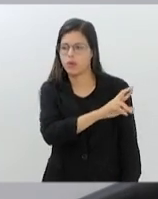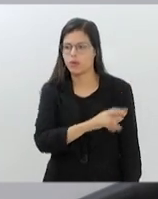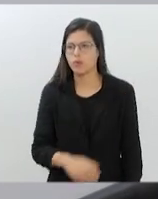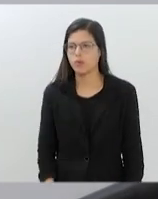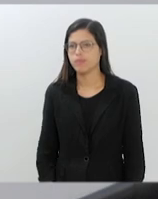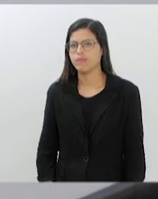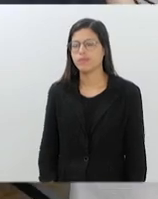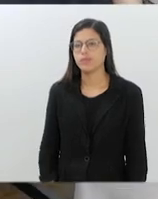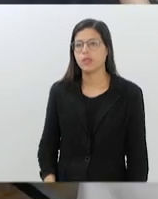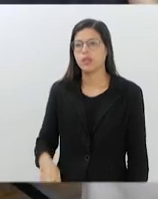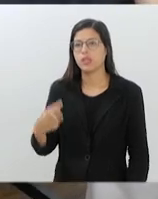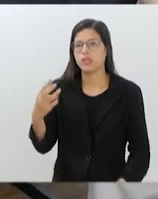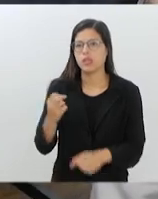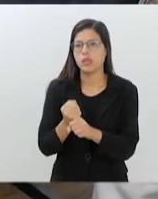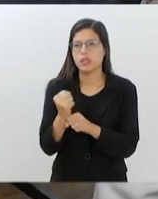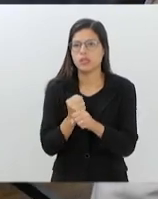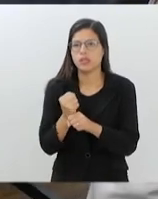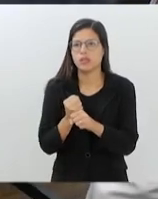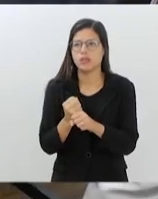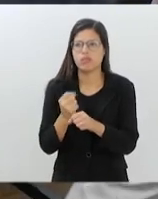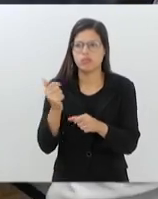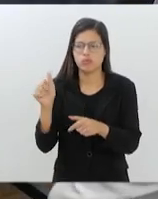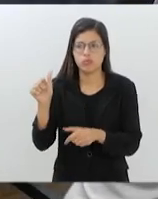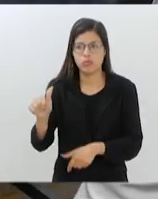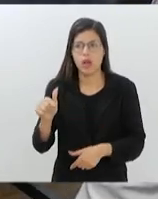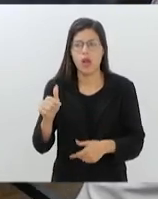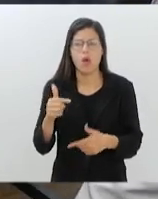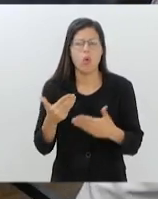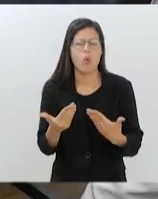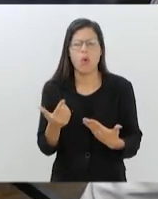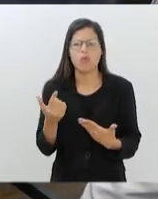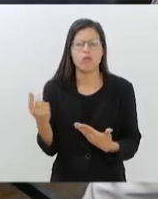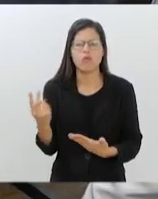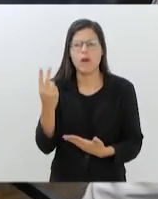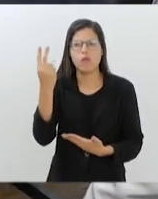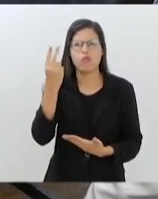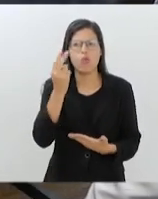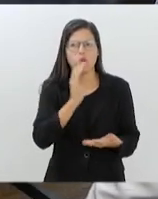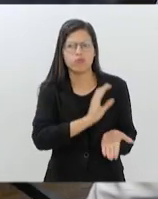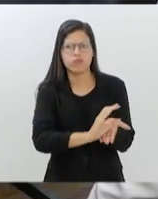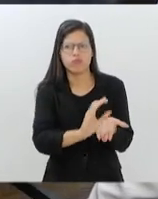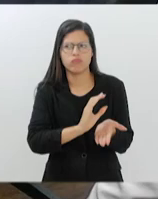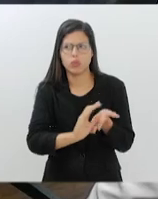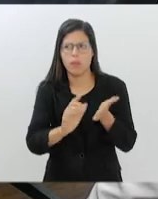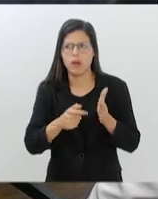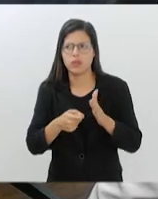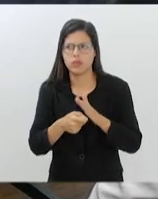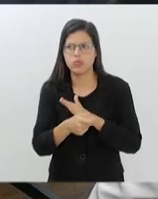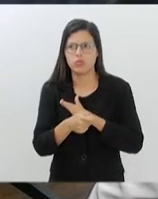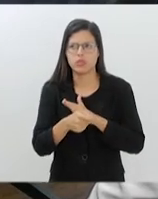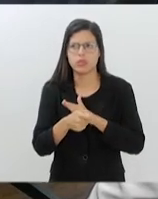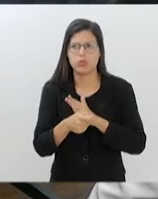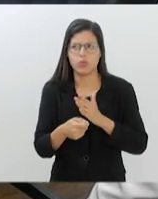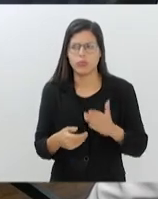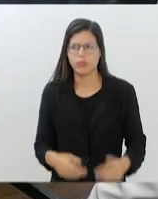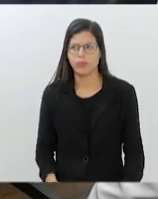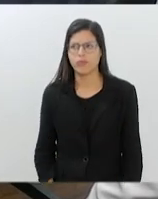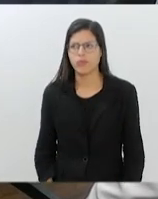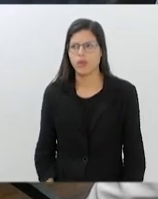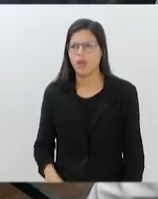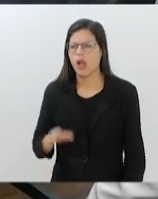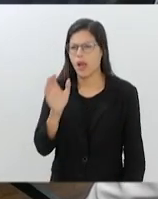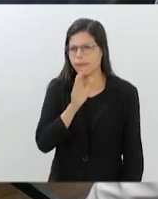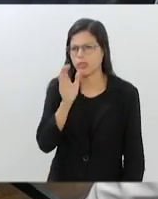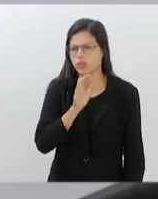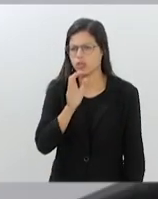lá senora danis qual foi o valor de Patrocínio que a Sedai utilizou de 21 para cá não só só um segundo presidente sem querer ser chato até para